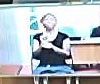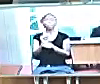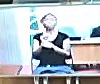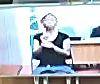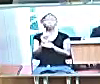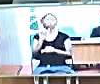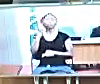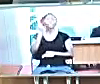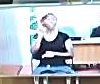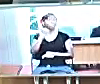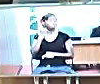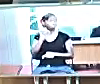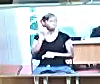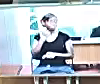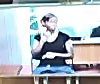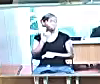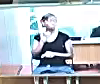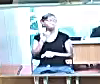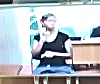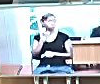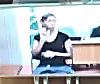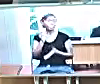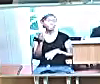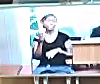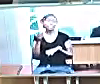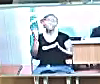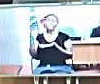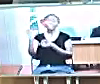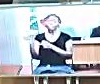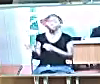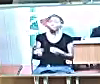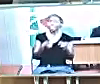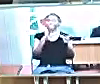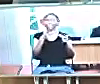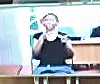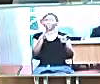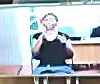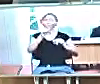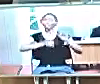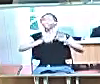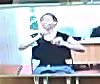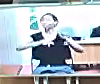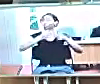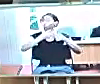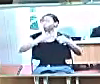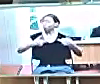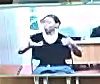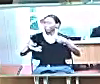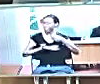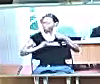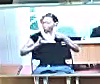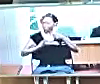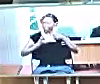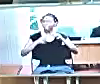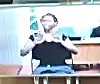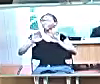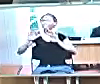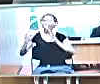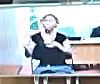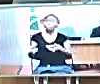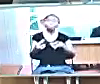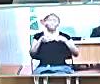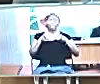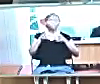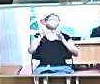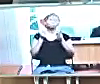sobre a exportação de produtos primários só que quem arrecadar esses tributos eram os estados estão o governo federal fez